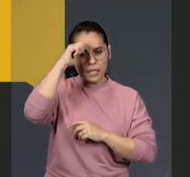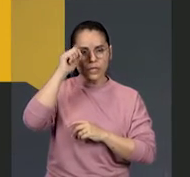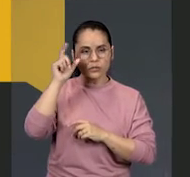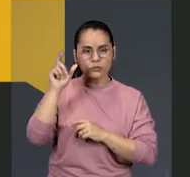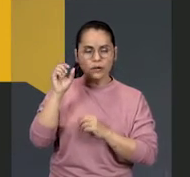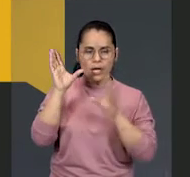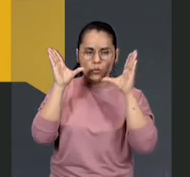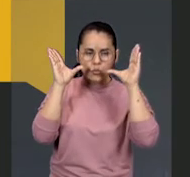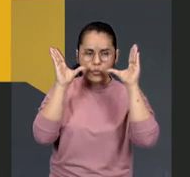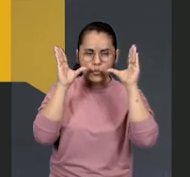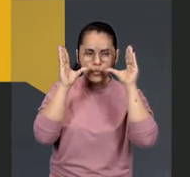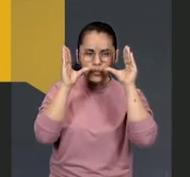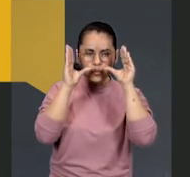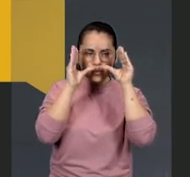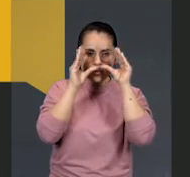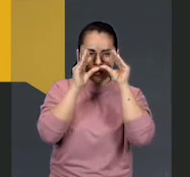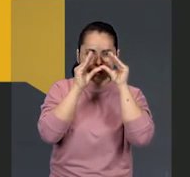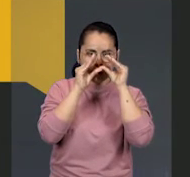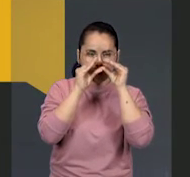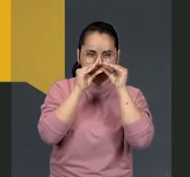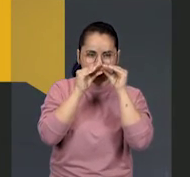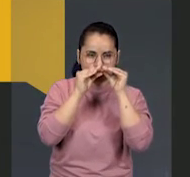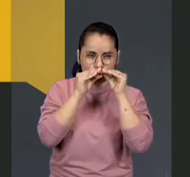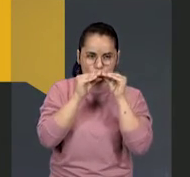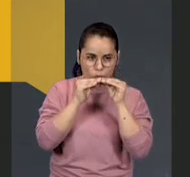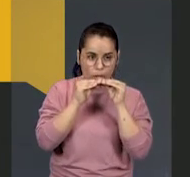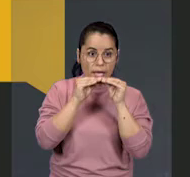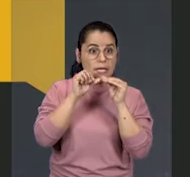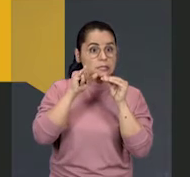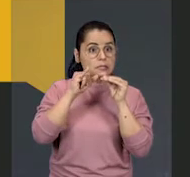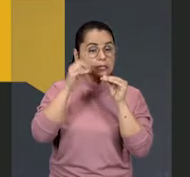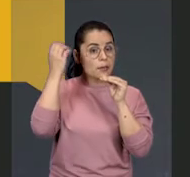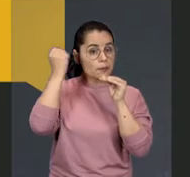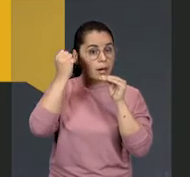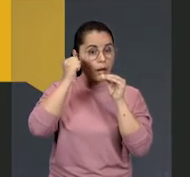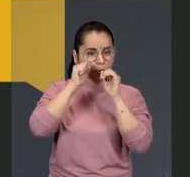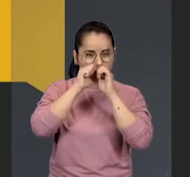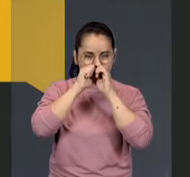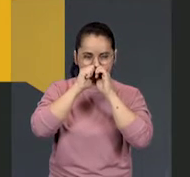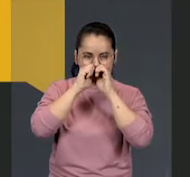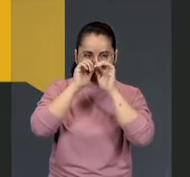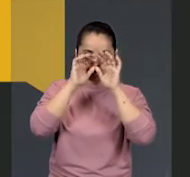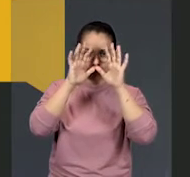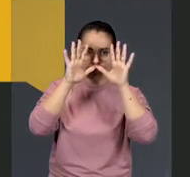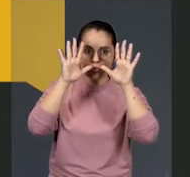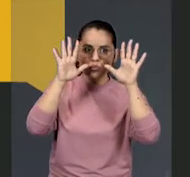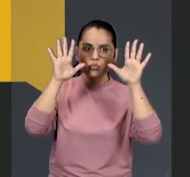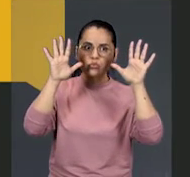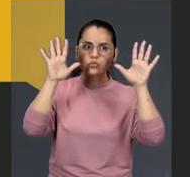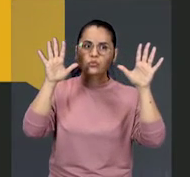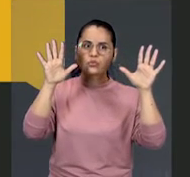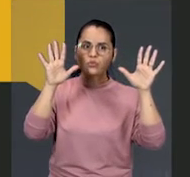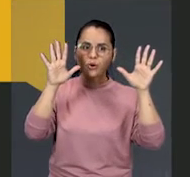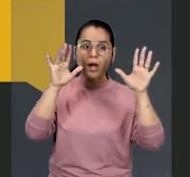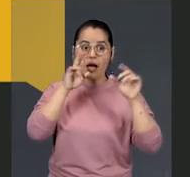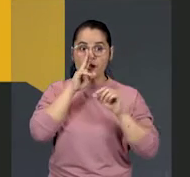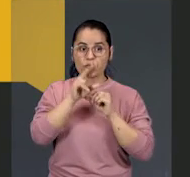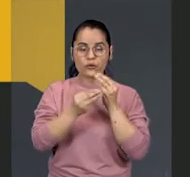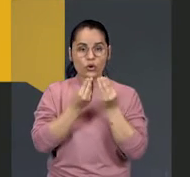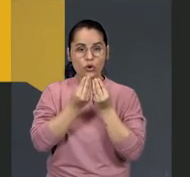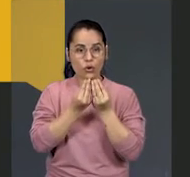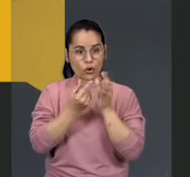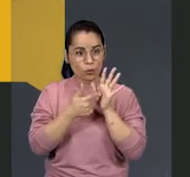vai absorver mais luminosidade, e você acrescentando branco, ela vai ficar mais clara, ela vai